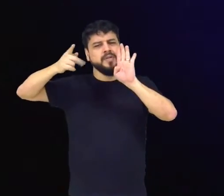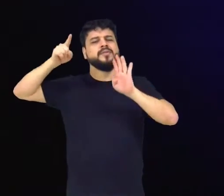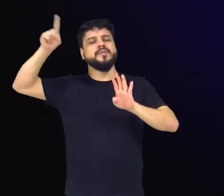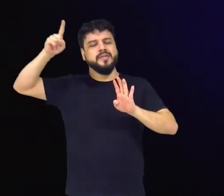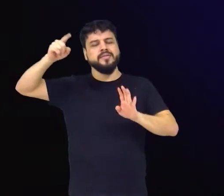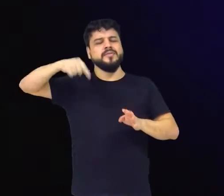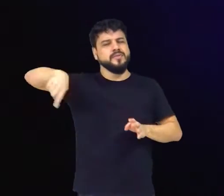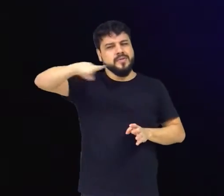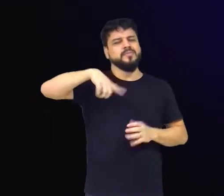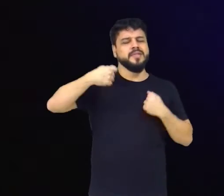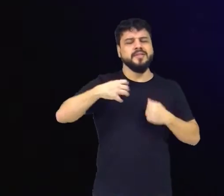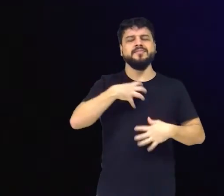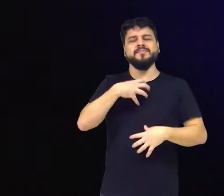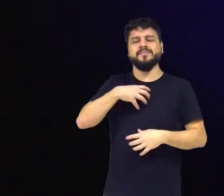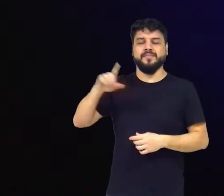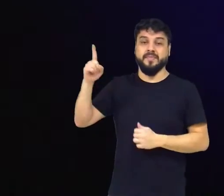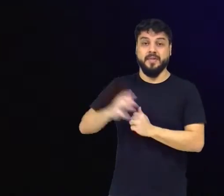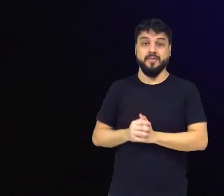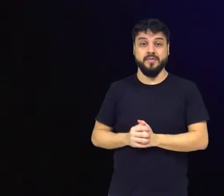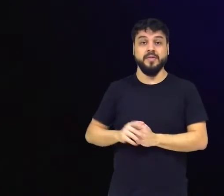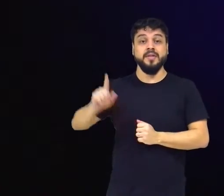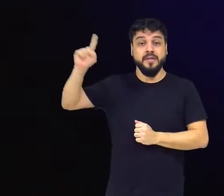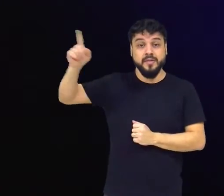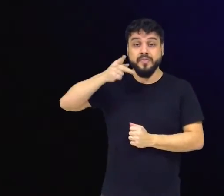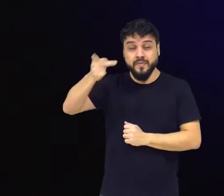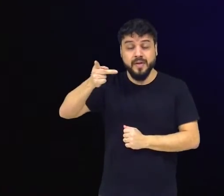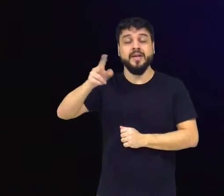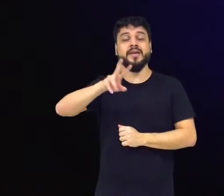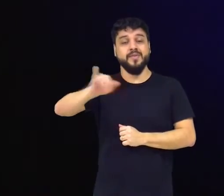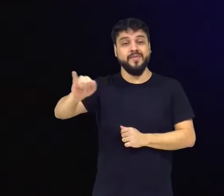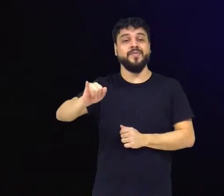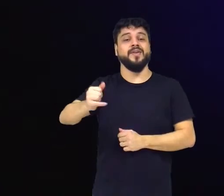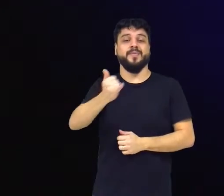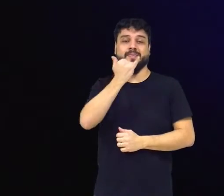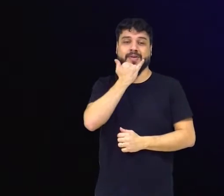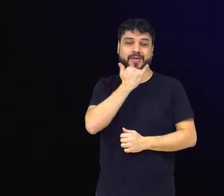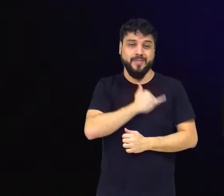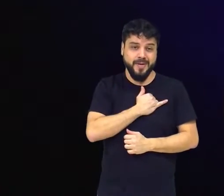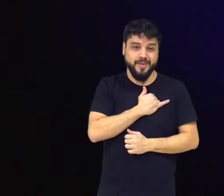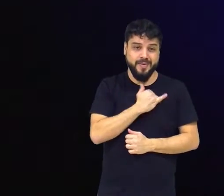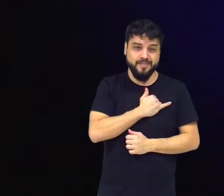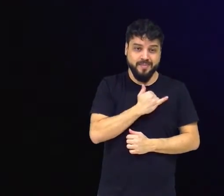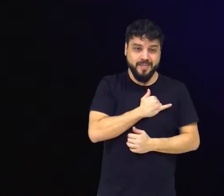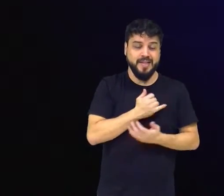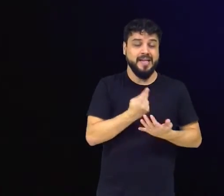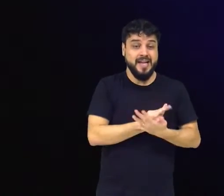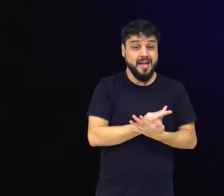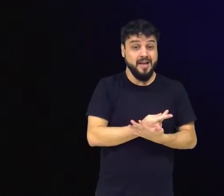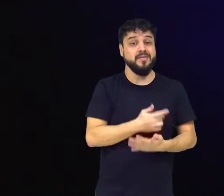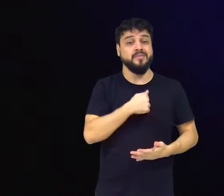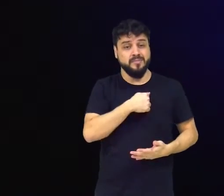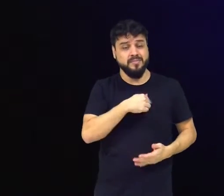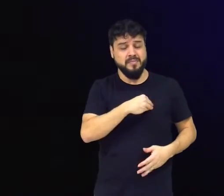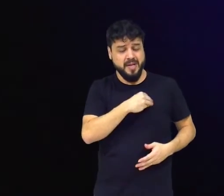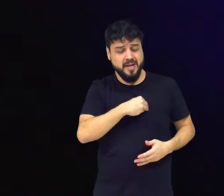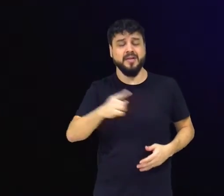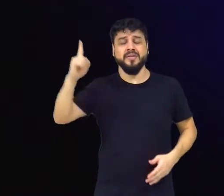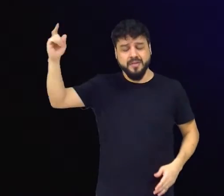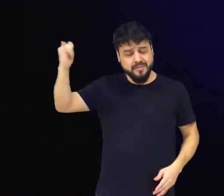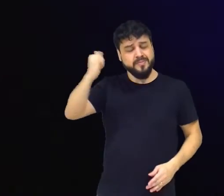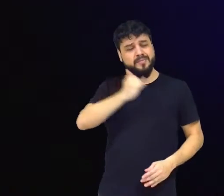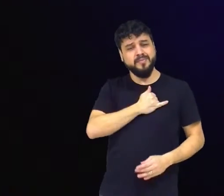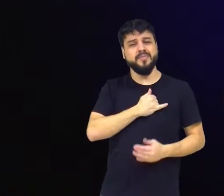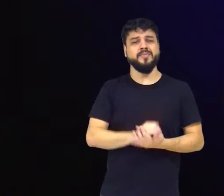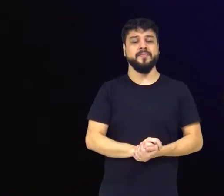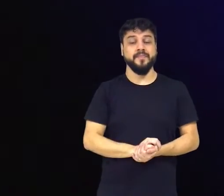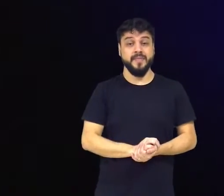contas de que as nossas iniquidades serão perdoadas. As mãos de Deus, que por um momento pesam sobre